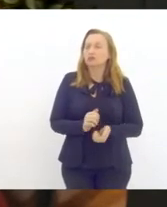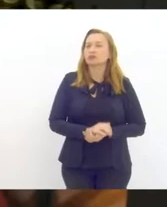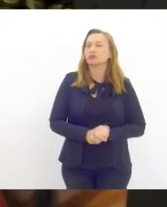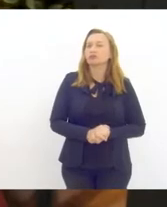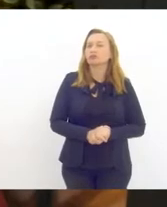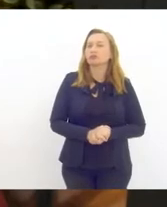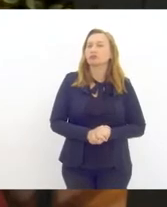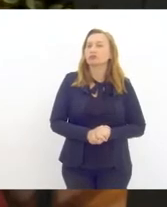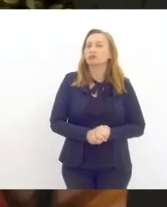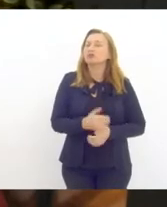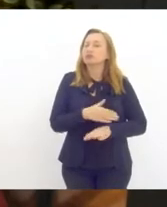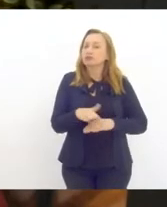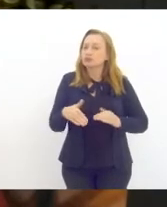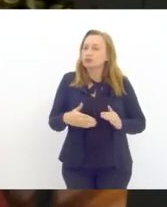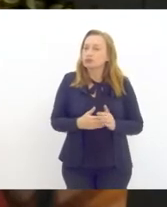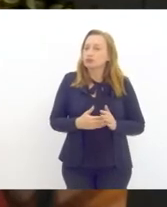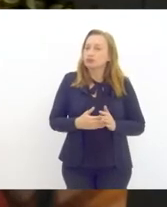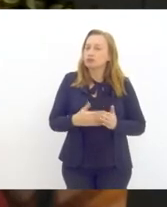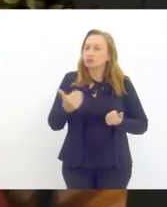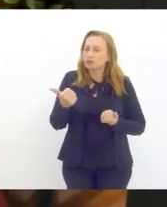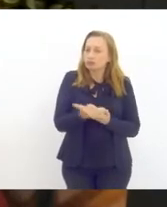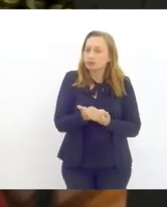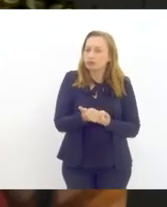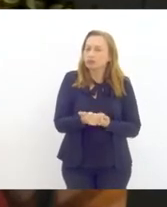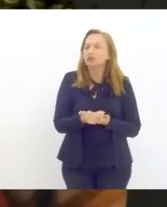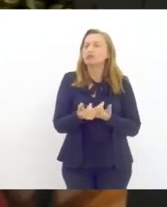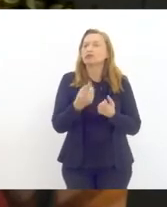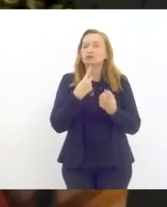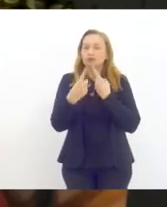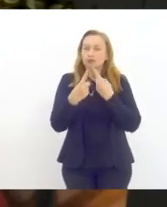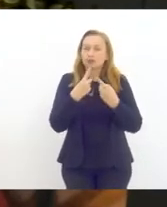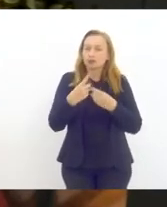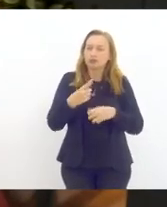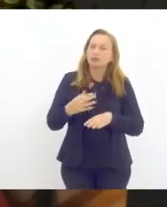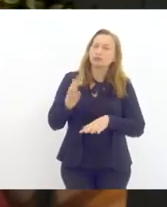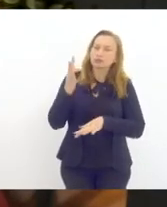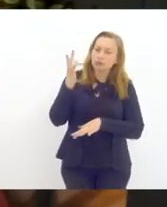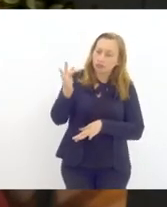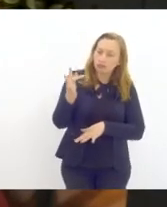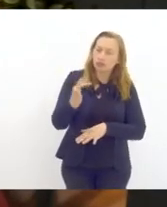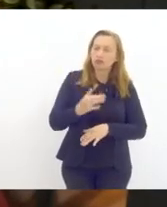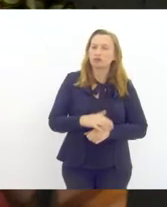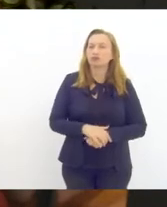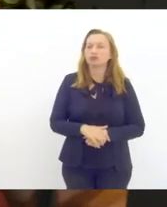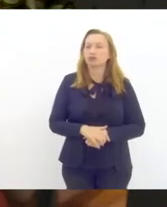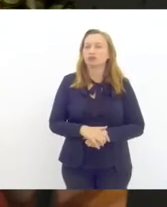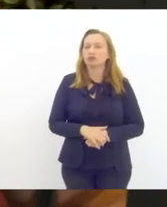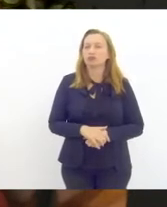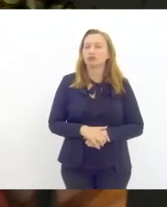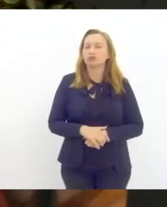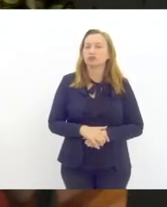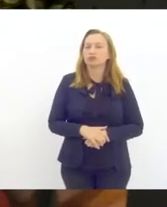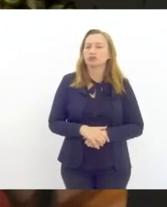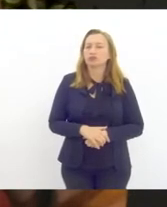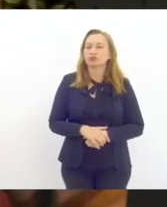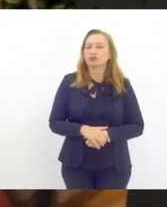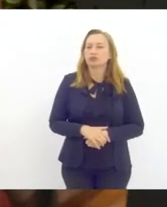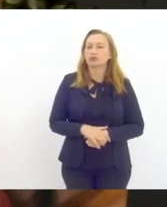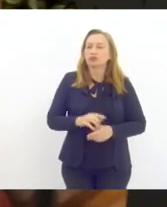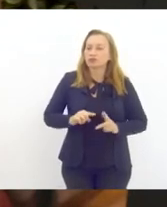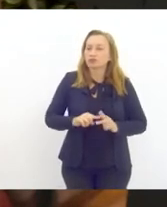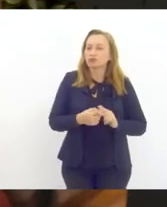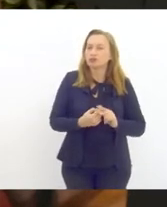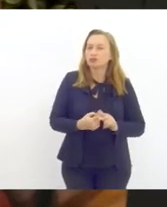Temos toda a condição de colaborar na discussão daqui para frente, no caso de uma alteração